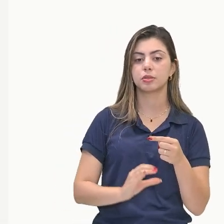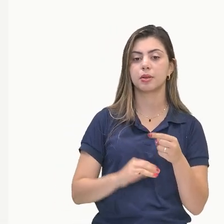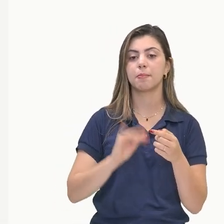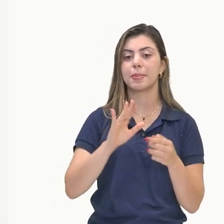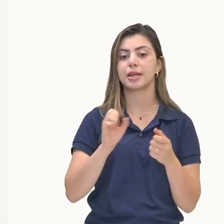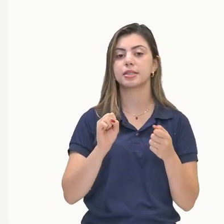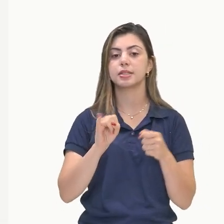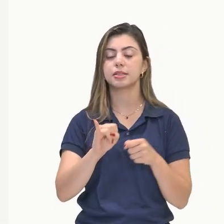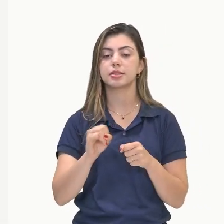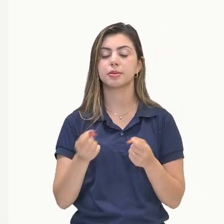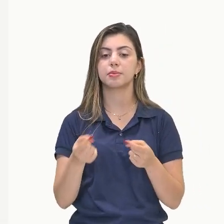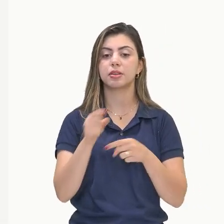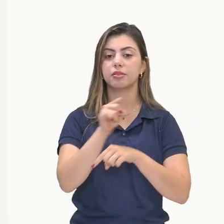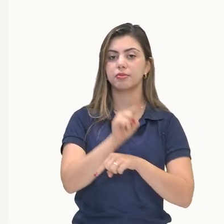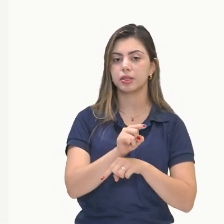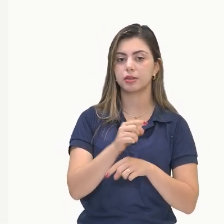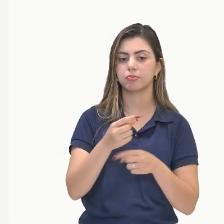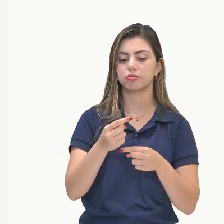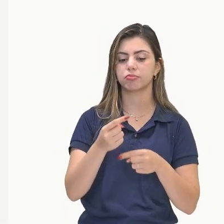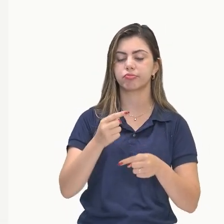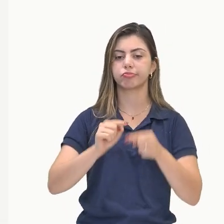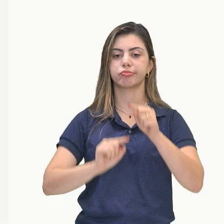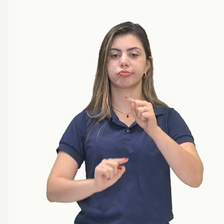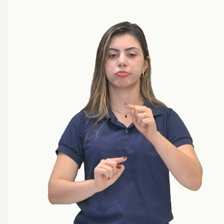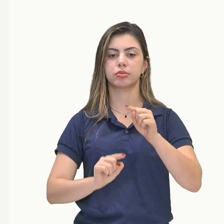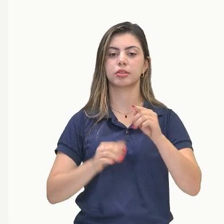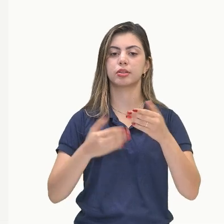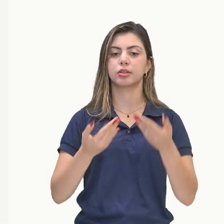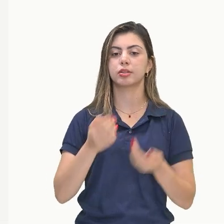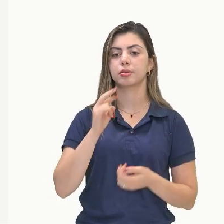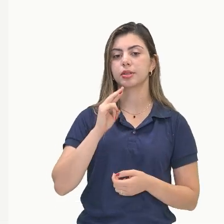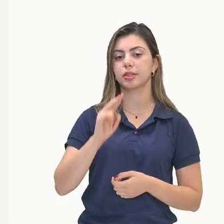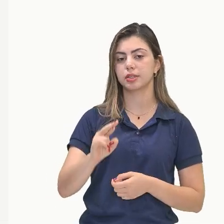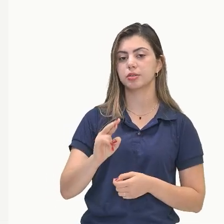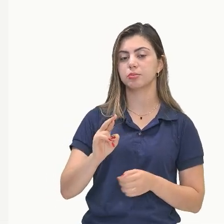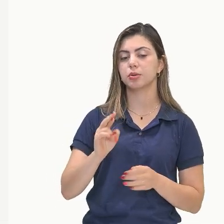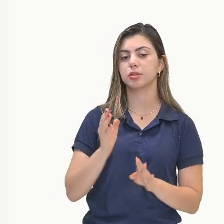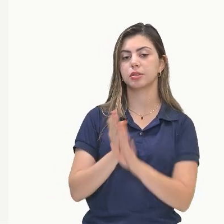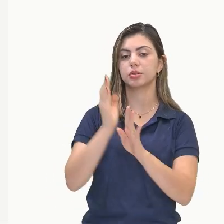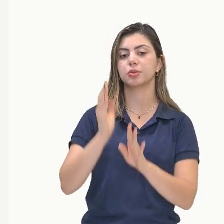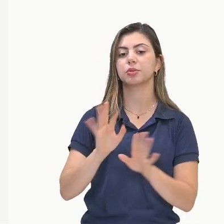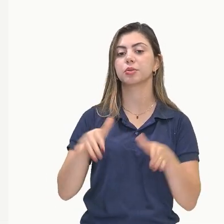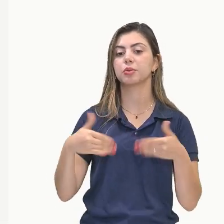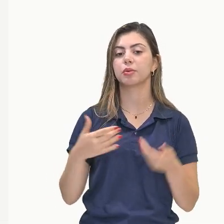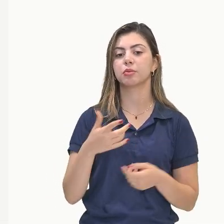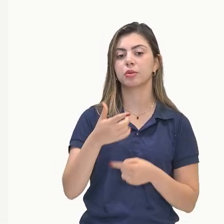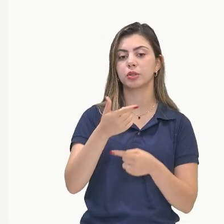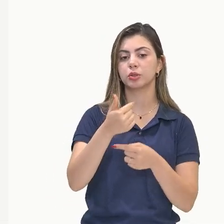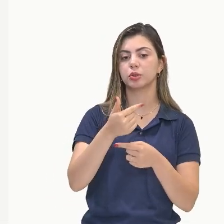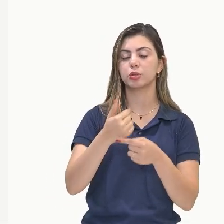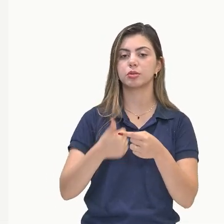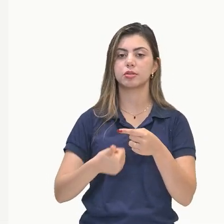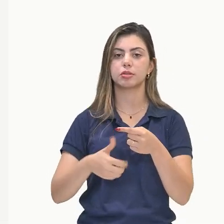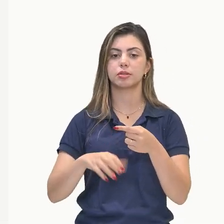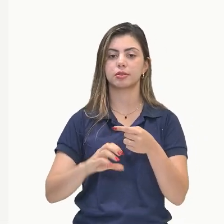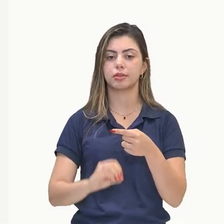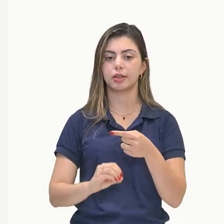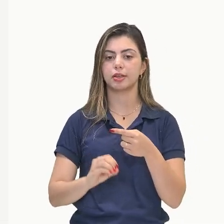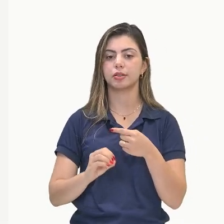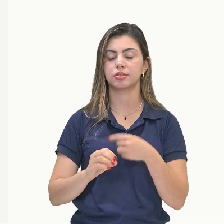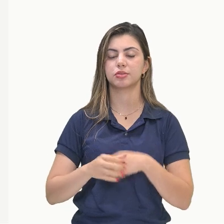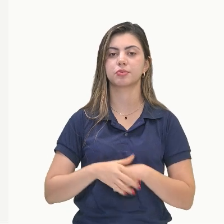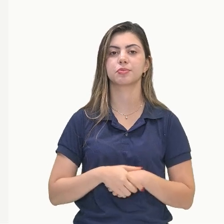eu inverto o segundo também. Então, a capacitância equivalente está aqui, ó, 12 sobre 10